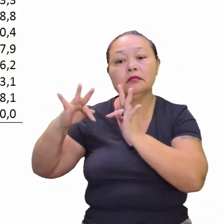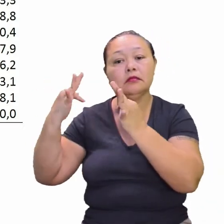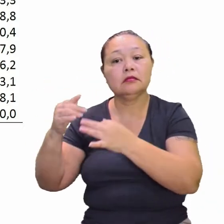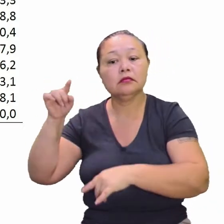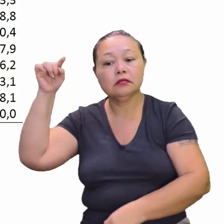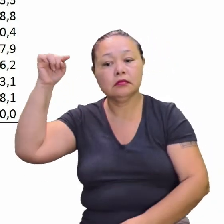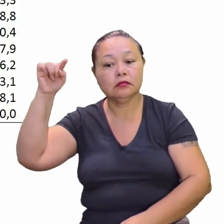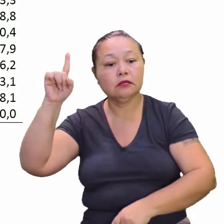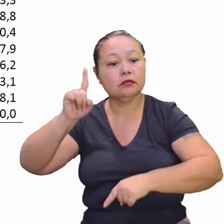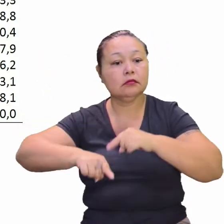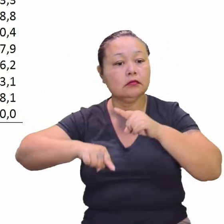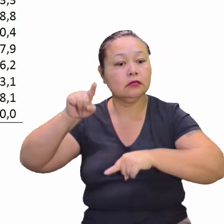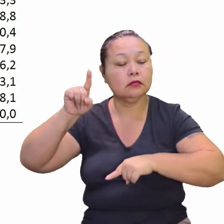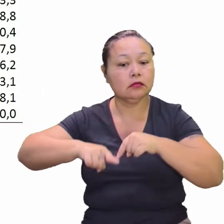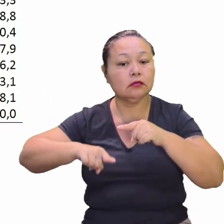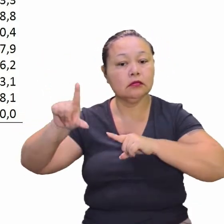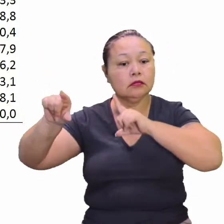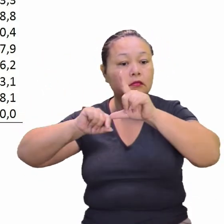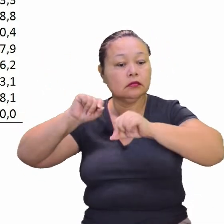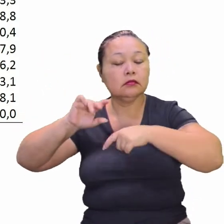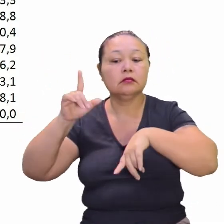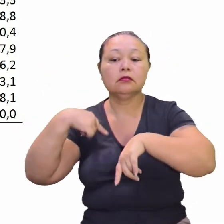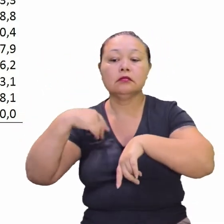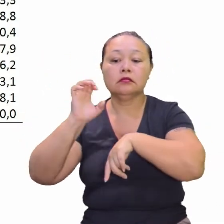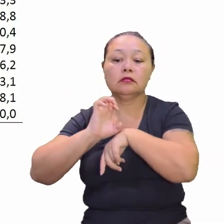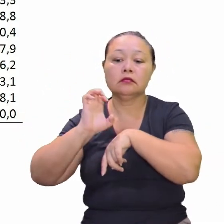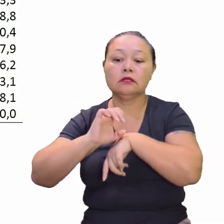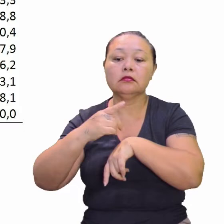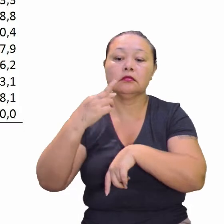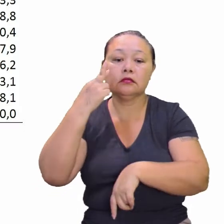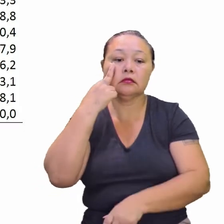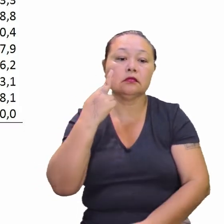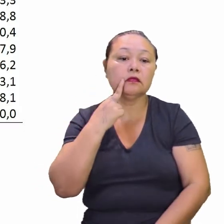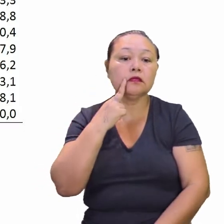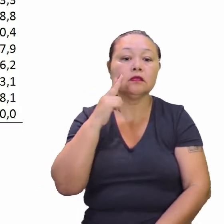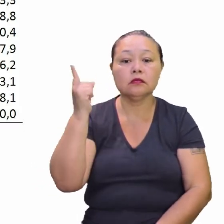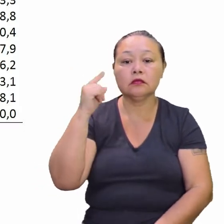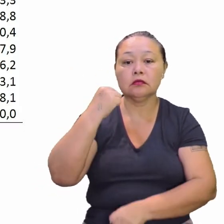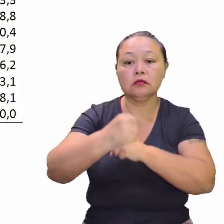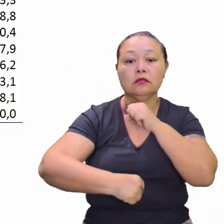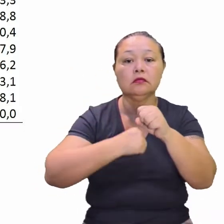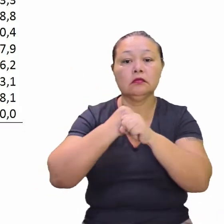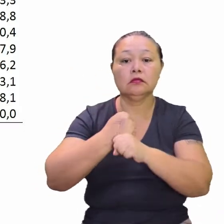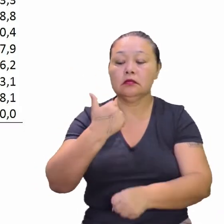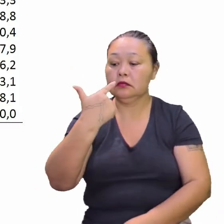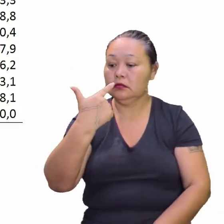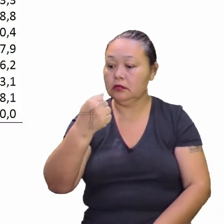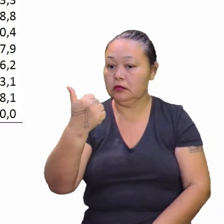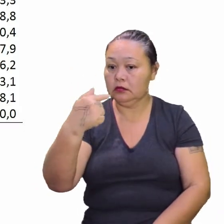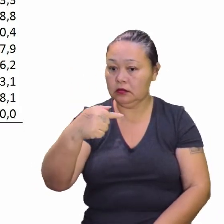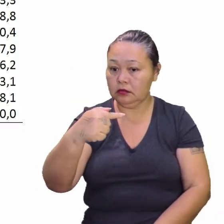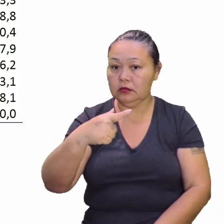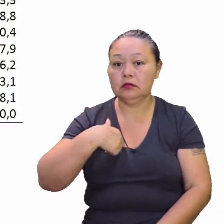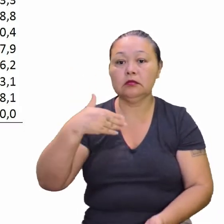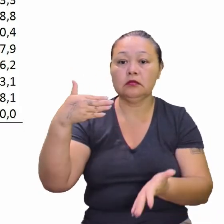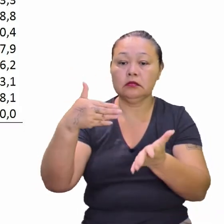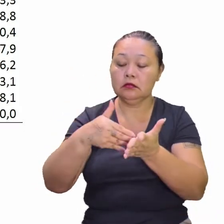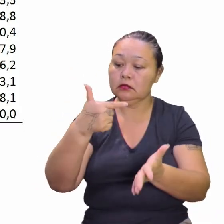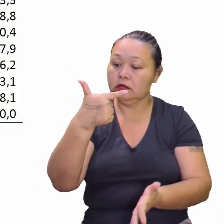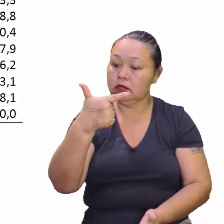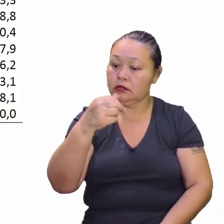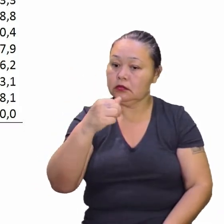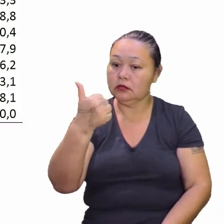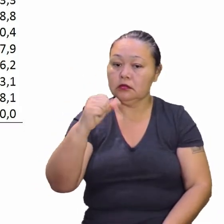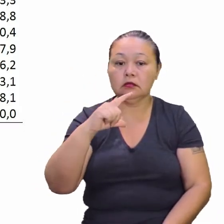familiar em alguns produtos selecionados em Rondônia, 2017 e 2018, esse período. Então, arroz em